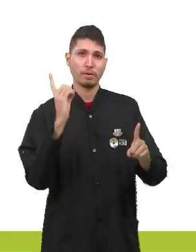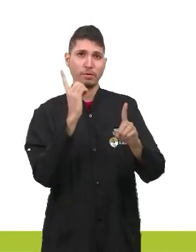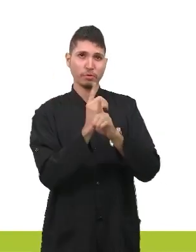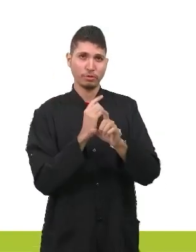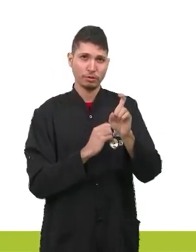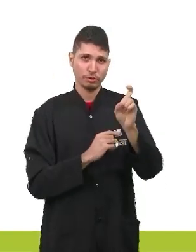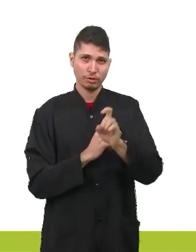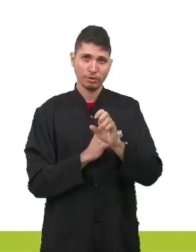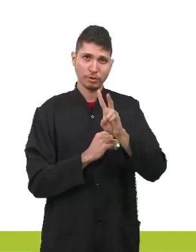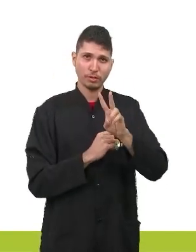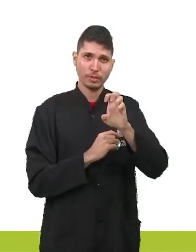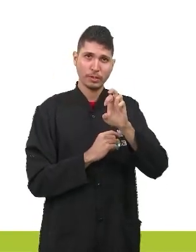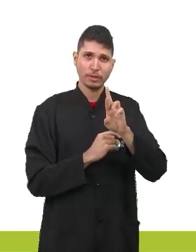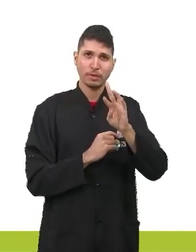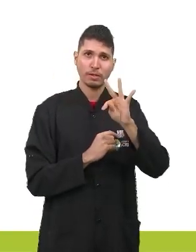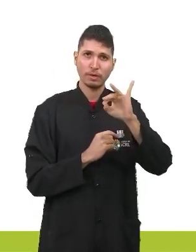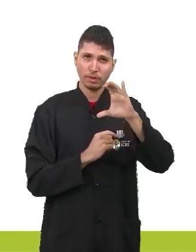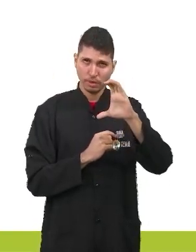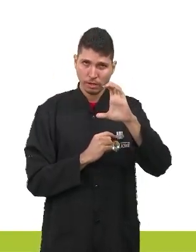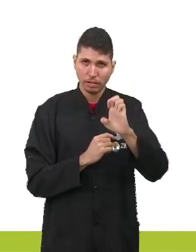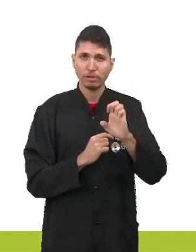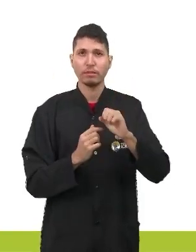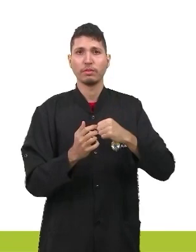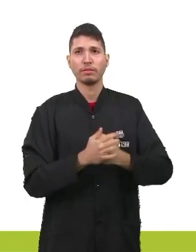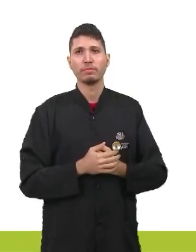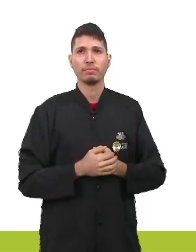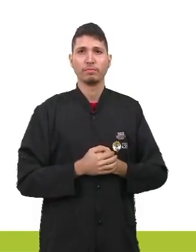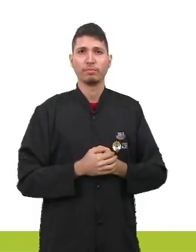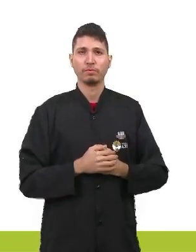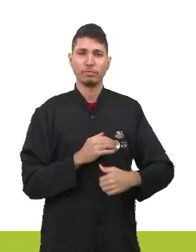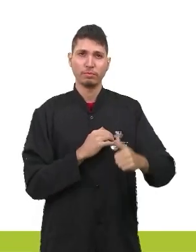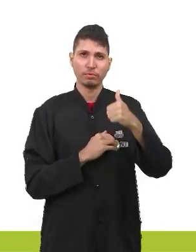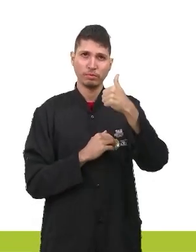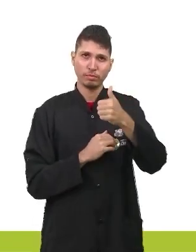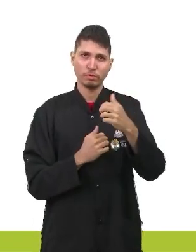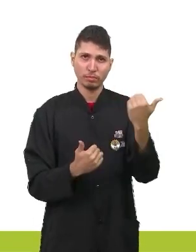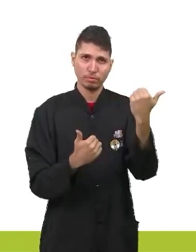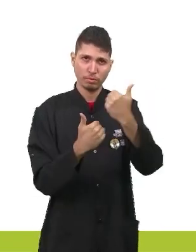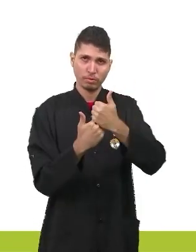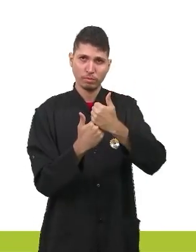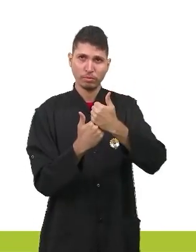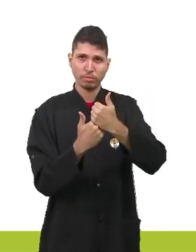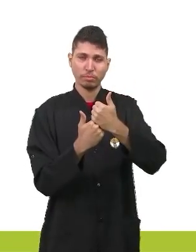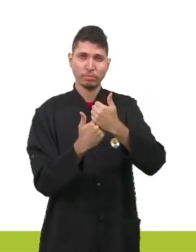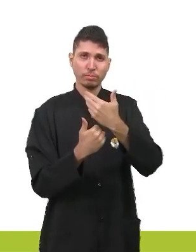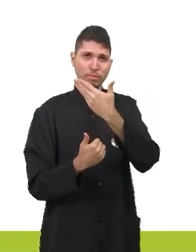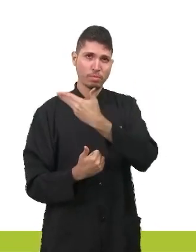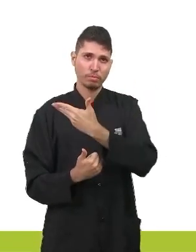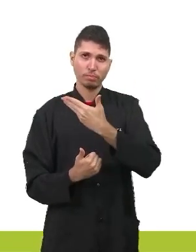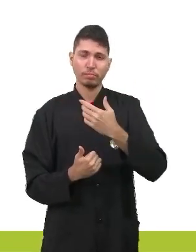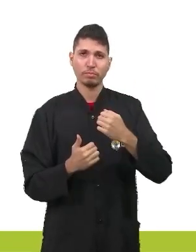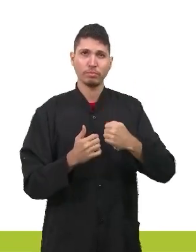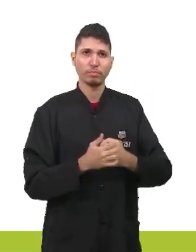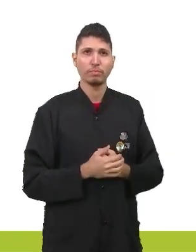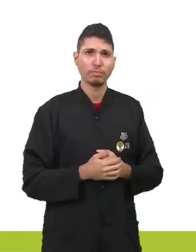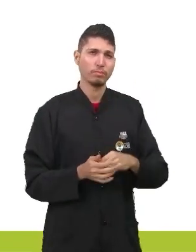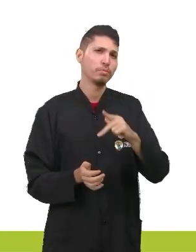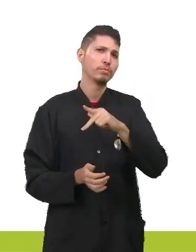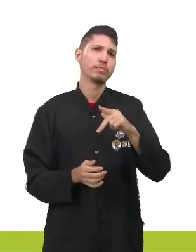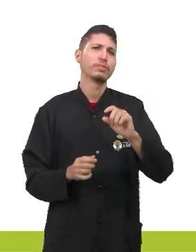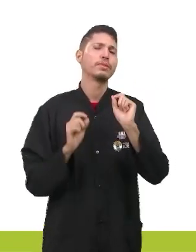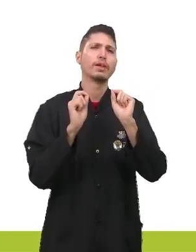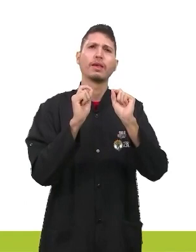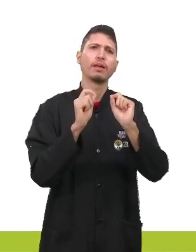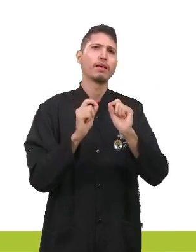bom? Encontra x vértice, você vai ter para x vértice 1, substituindo nessa fórmula aqui, tá vendo? Ou seja, professor, quem é o nosso x